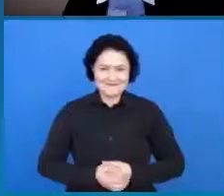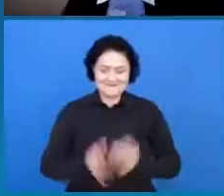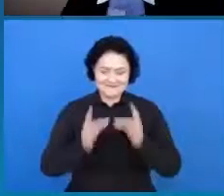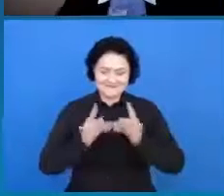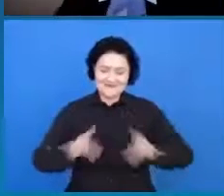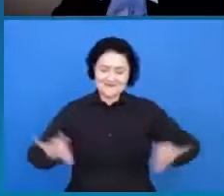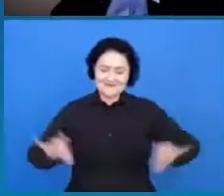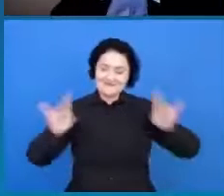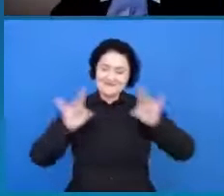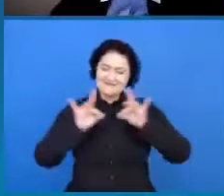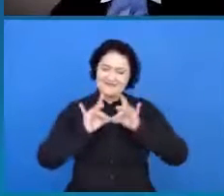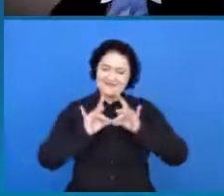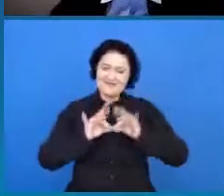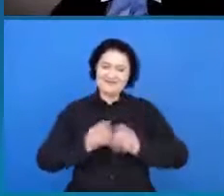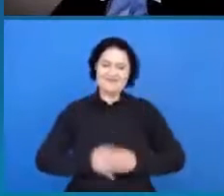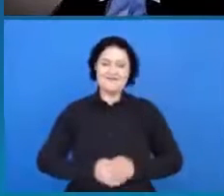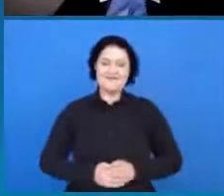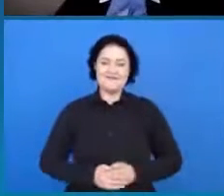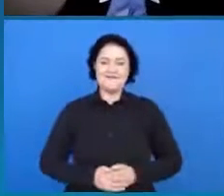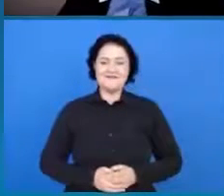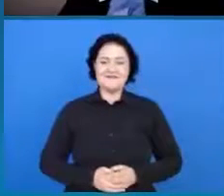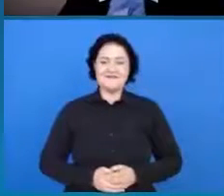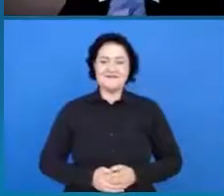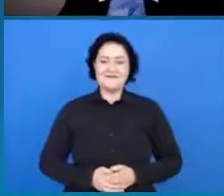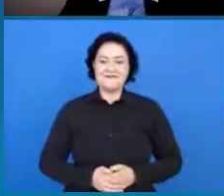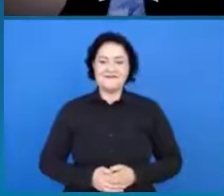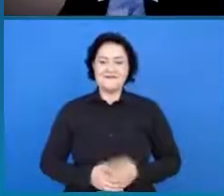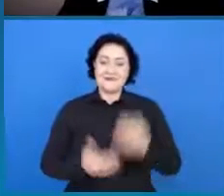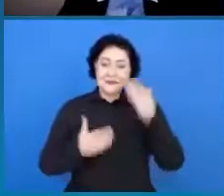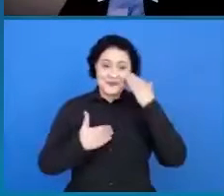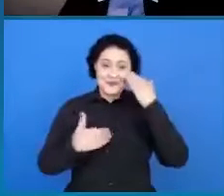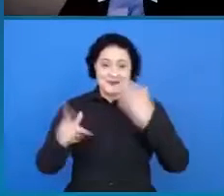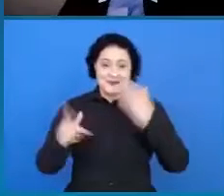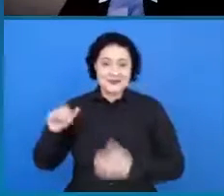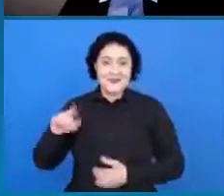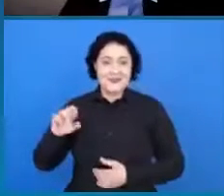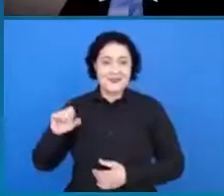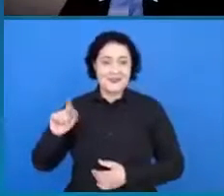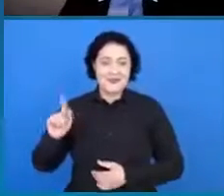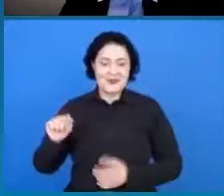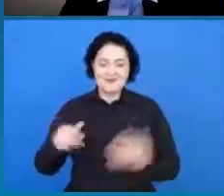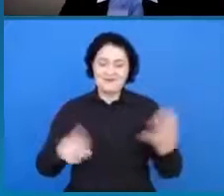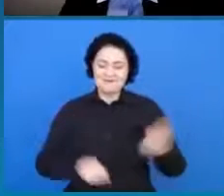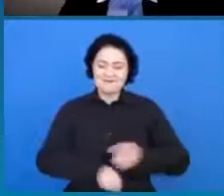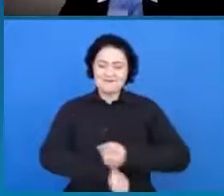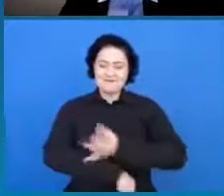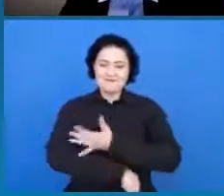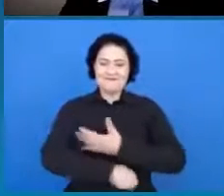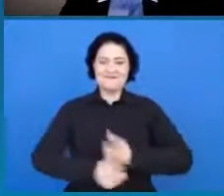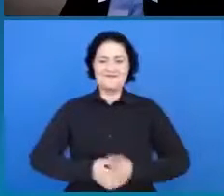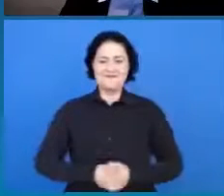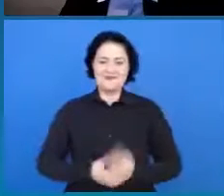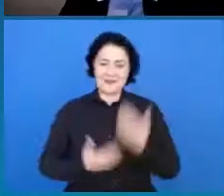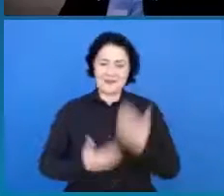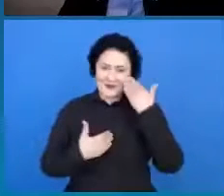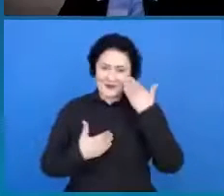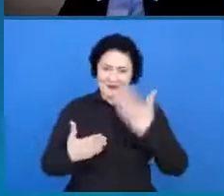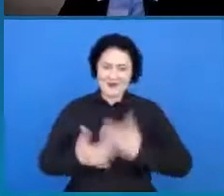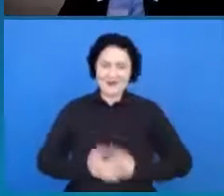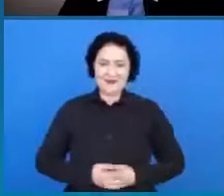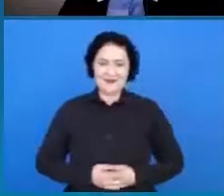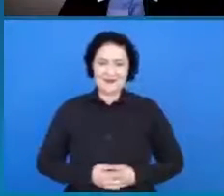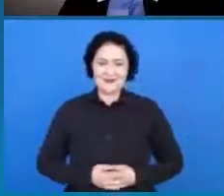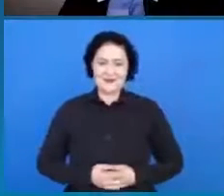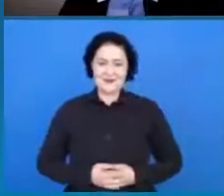ó é muito obrigada Lincoln emocionante muito agradecida